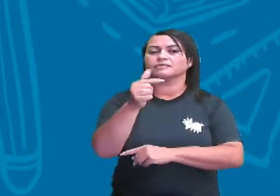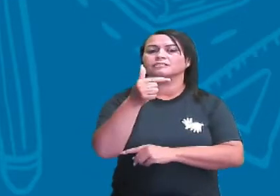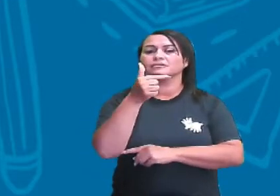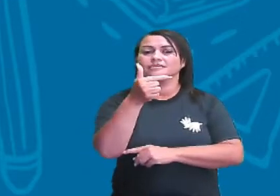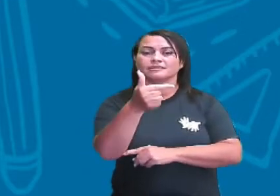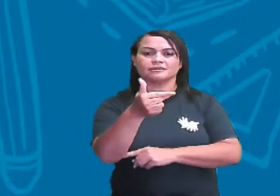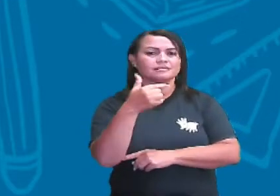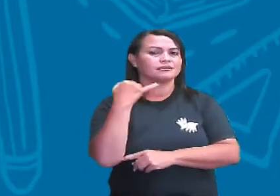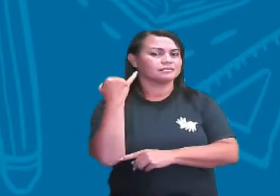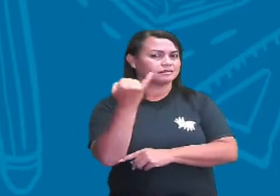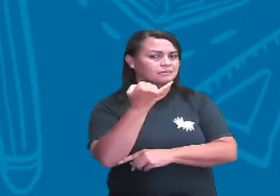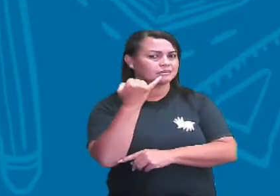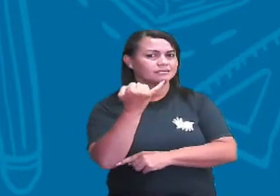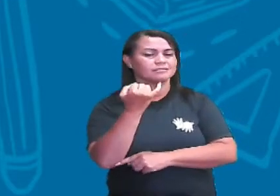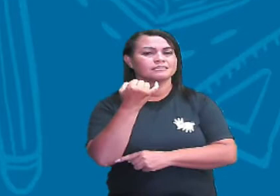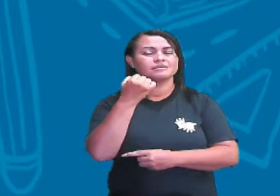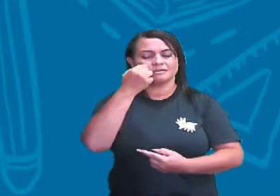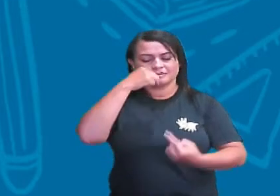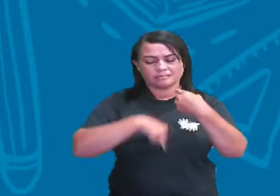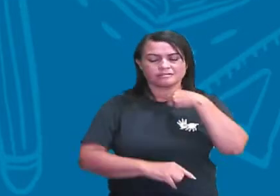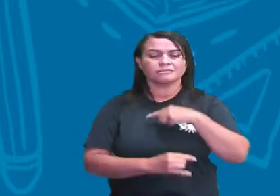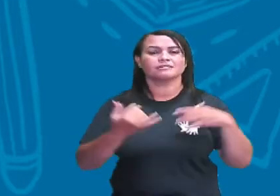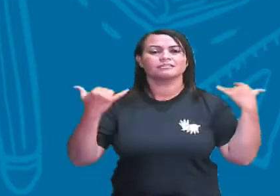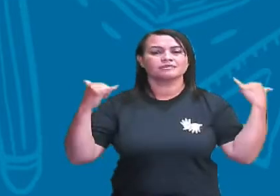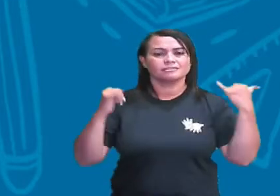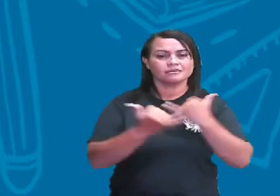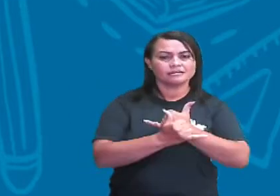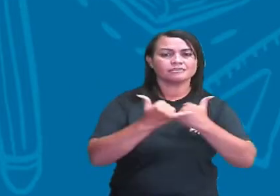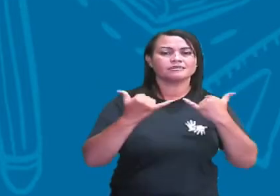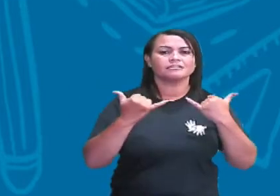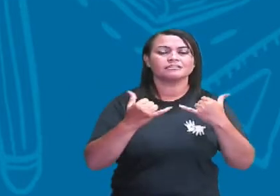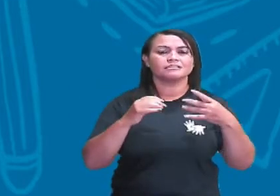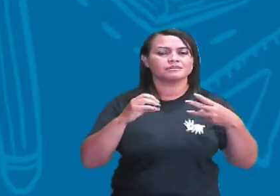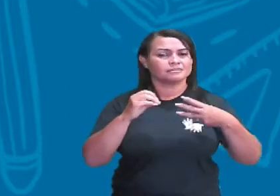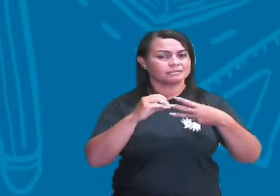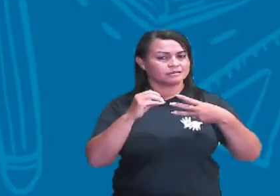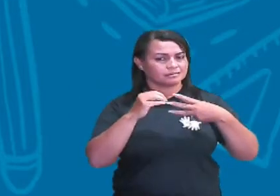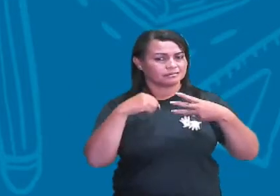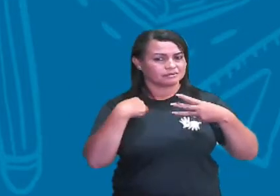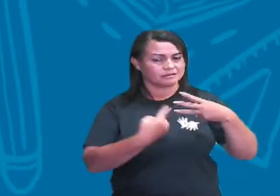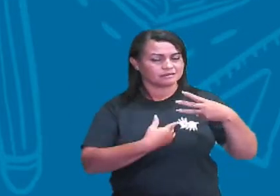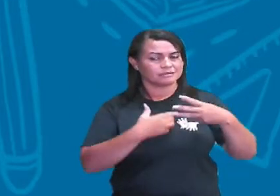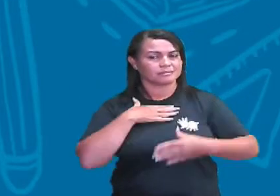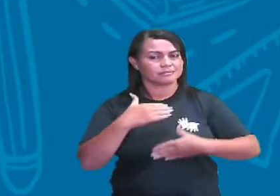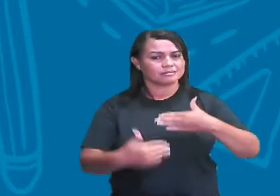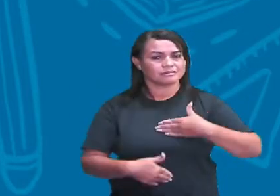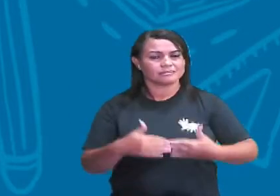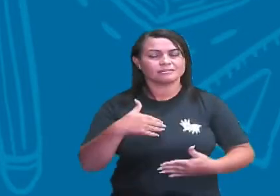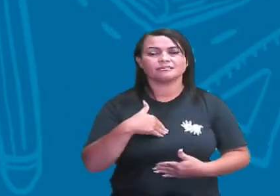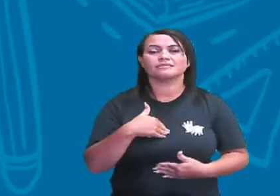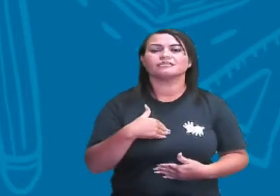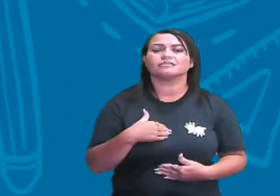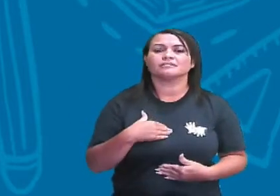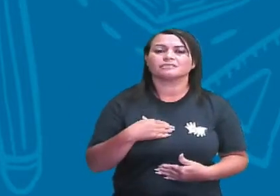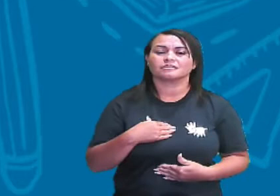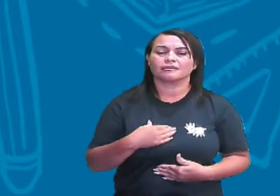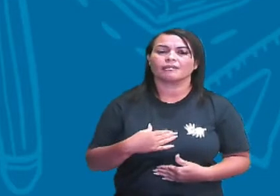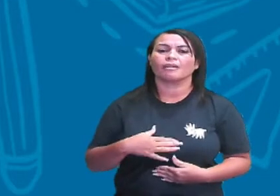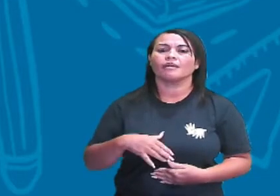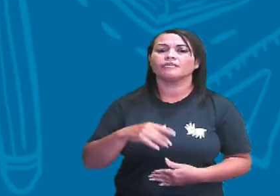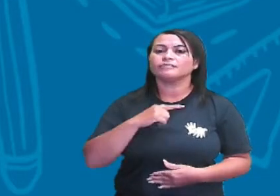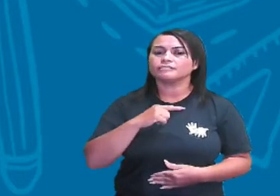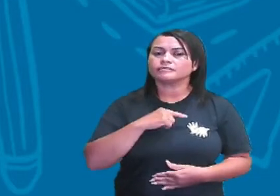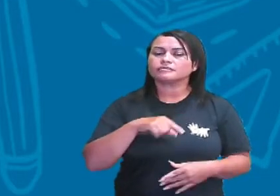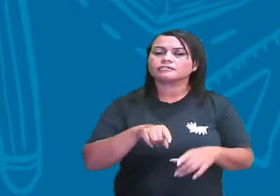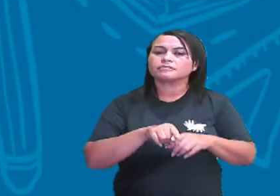que serve como fonte de energia para nossas células, que participa com 21% da sua proporção